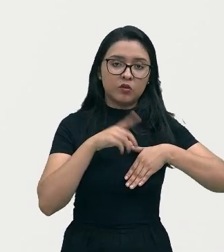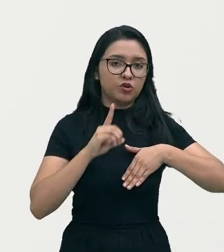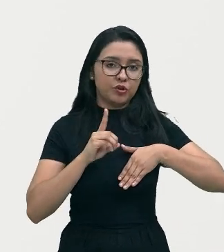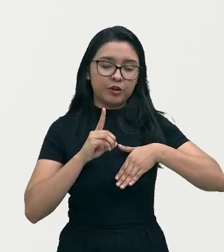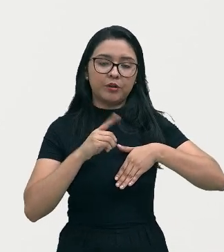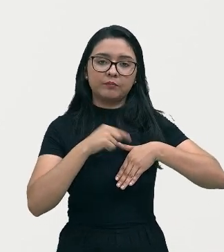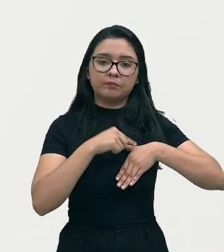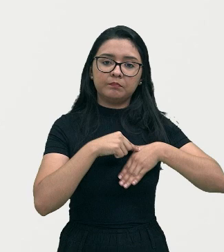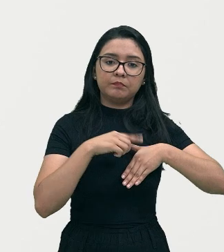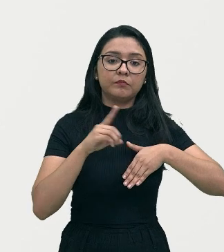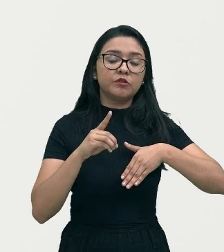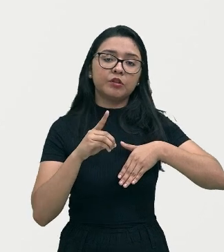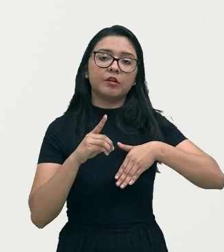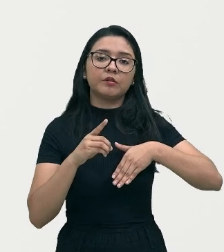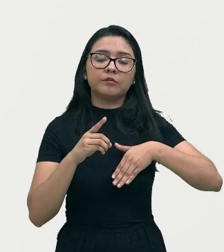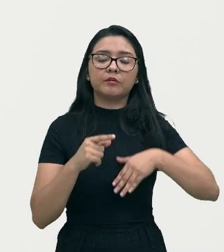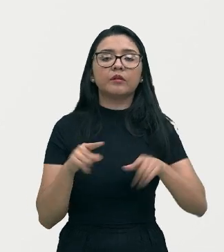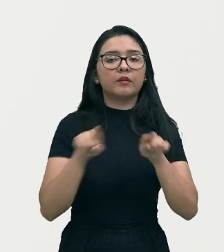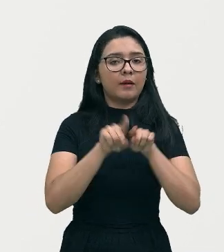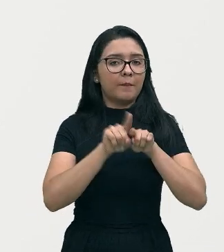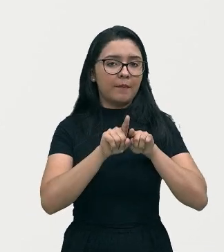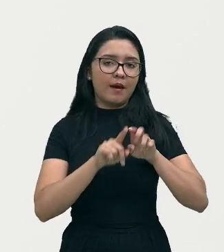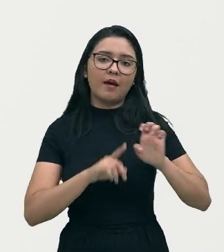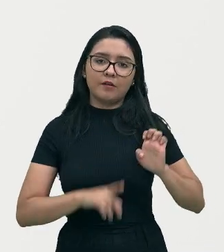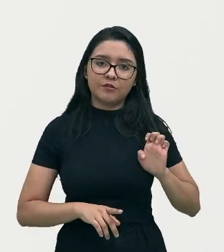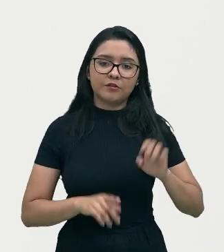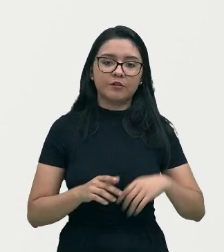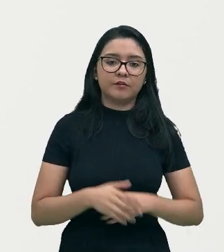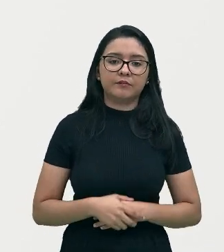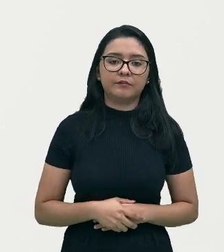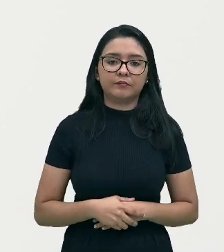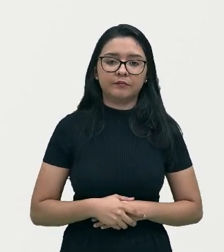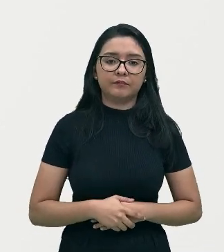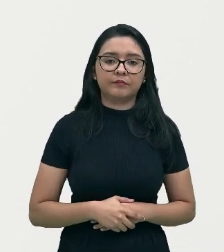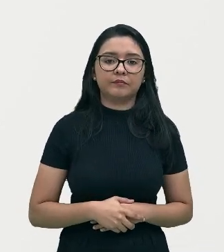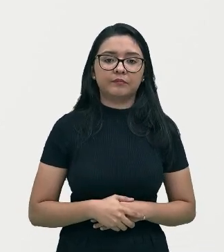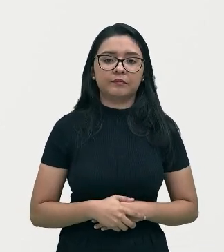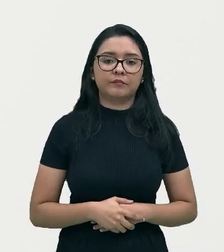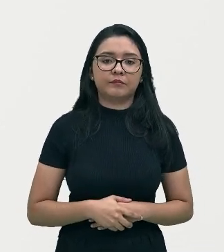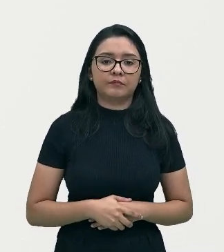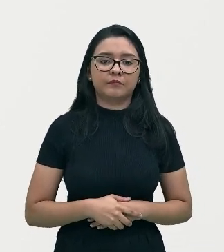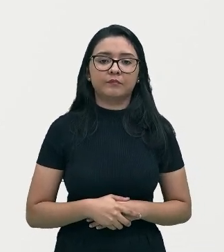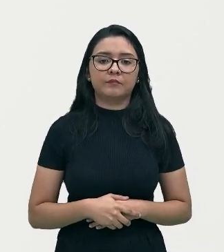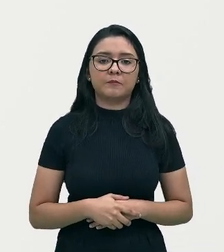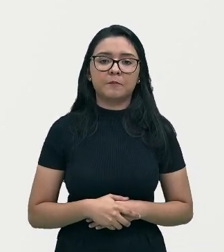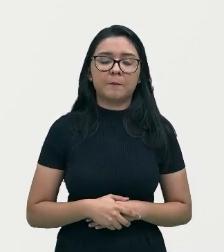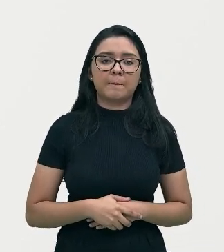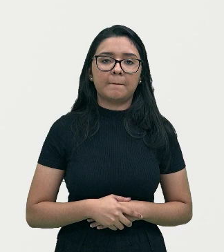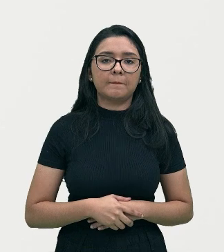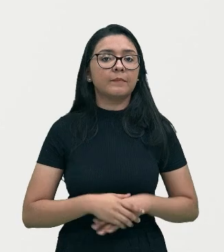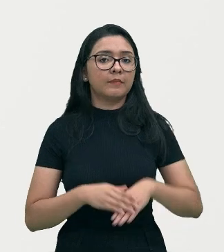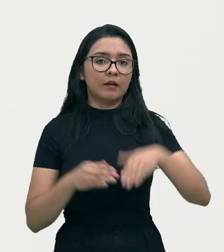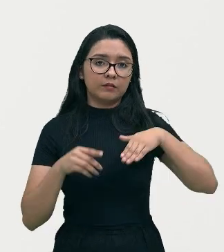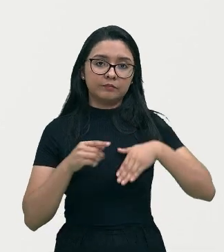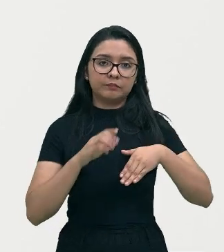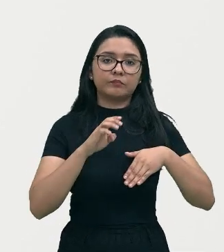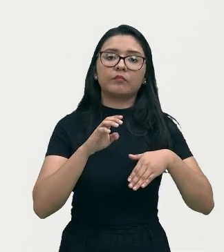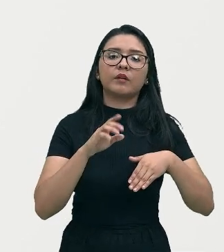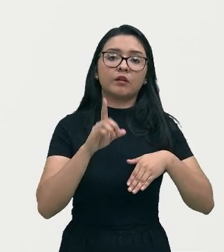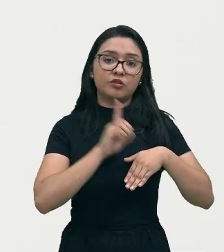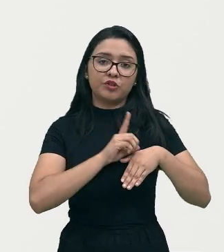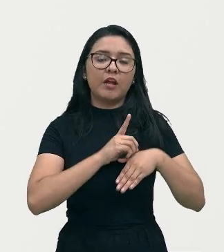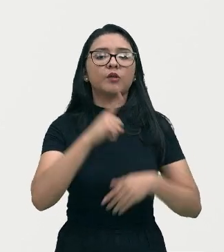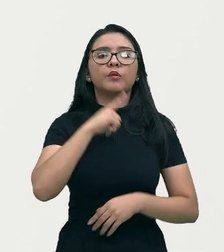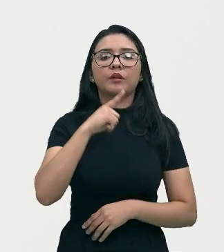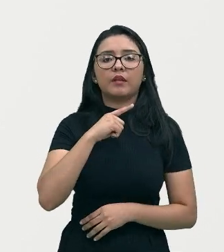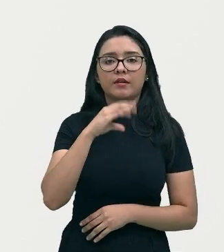Então o sangue chega aqui no lado direito, vem do corpo, né? Vem cheio de gás carbônico.